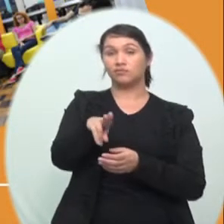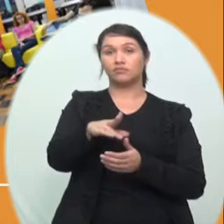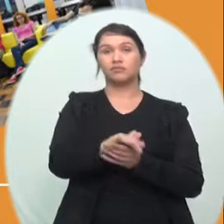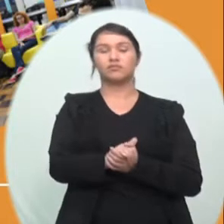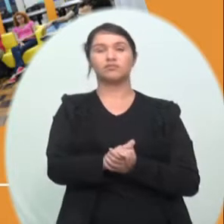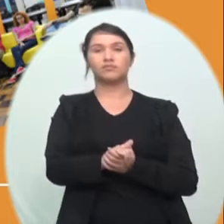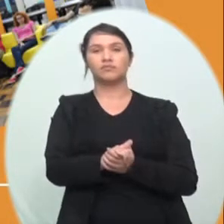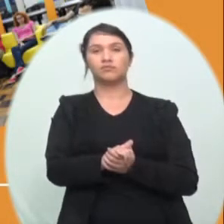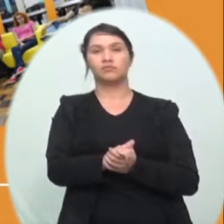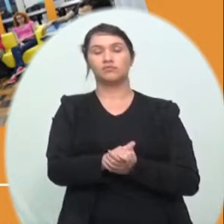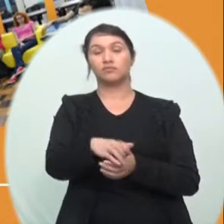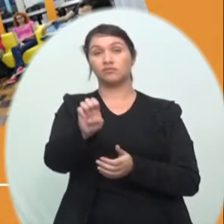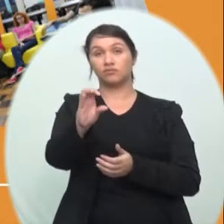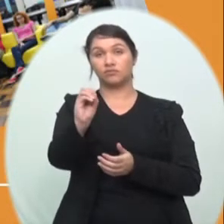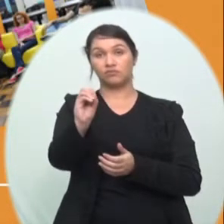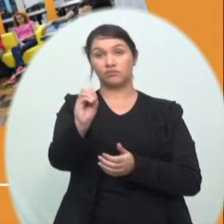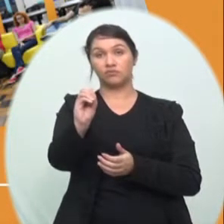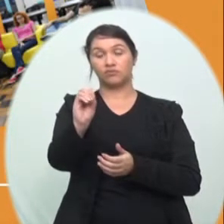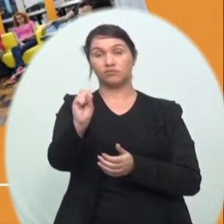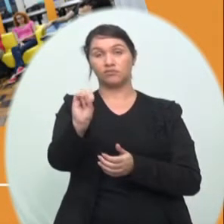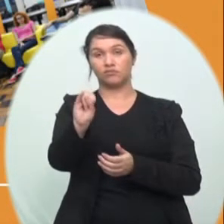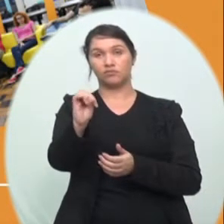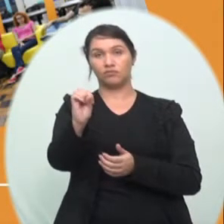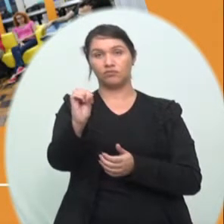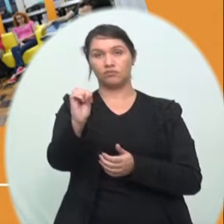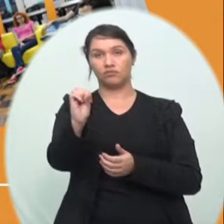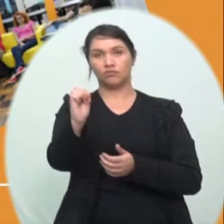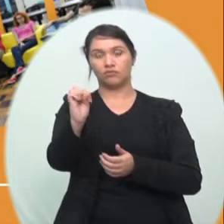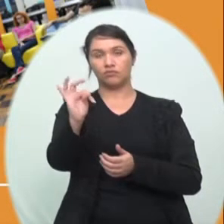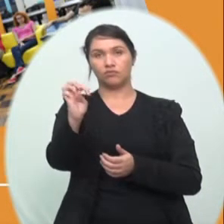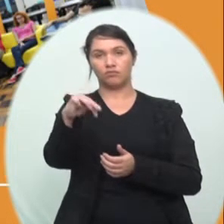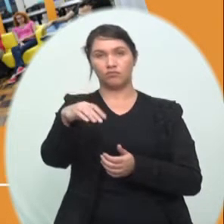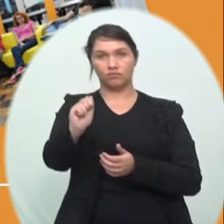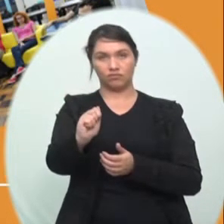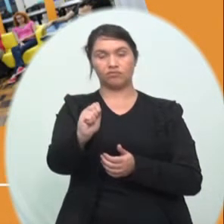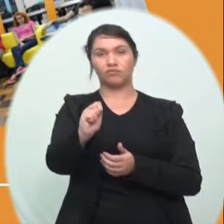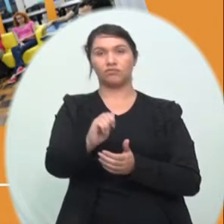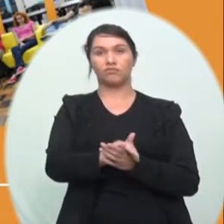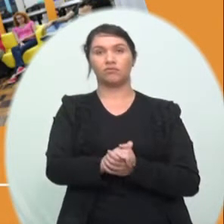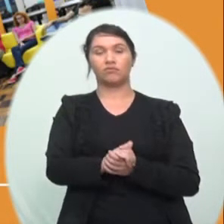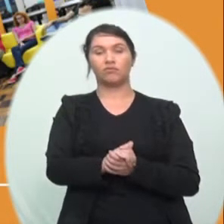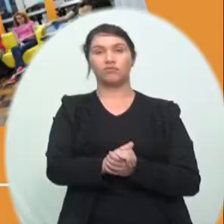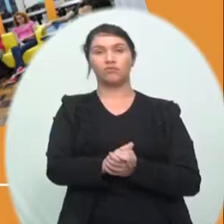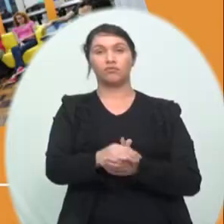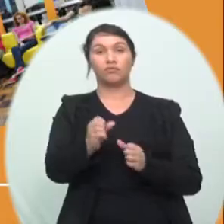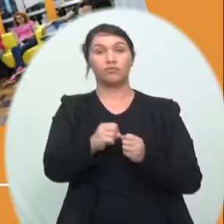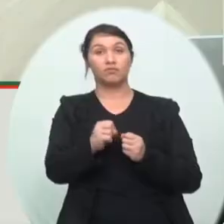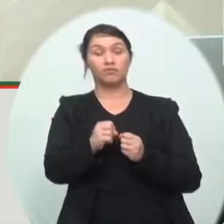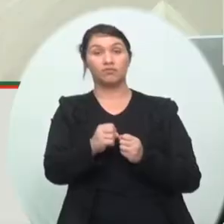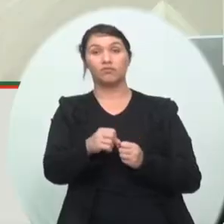novas possibilidades e, assim, talvez, começar a gerar valor para o cidadão comum que nos ouve agora.